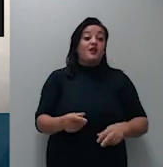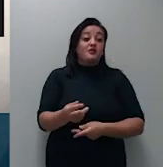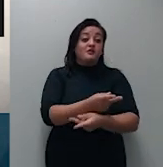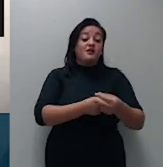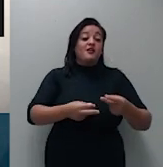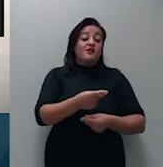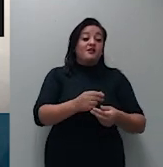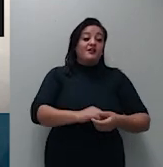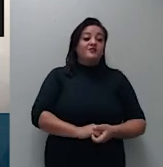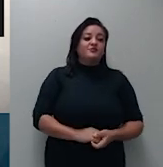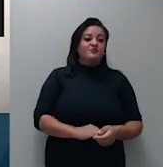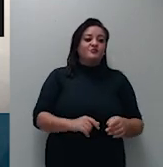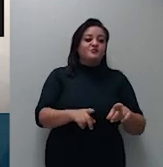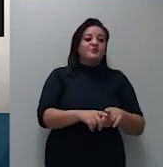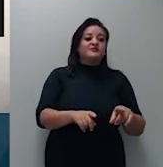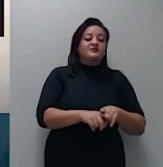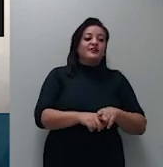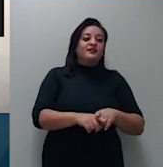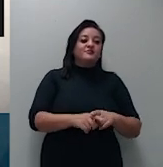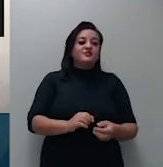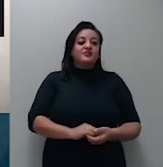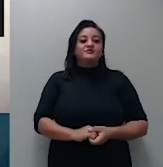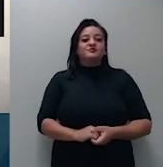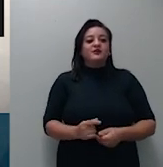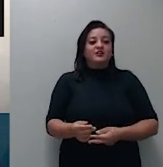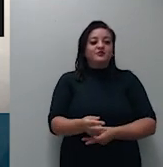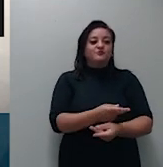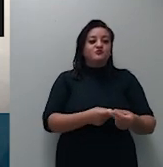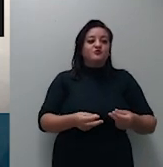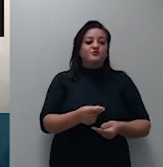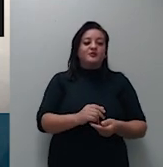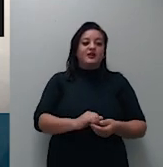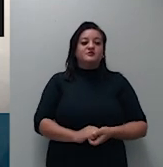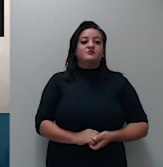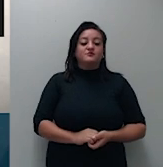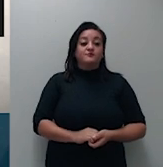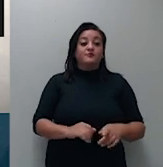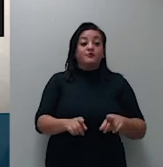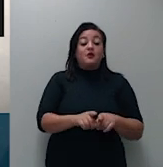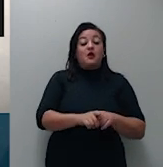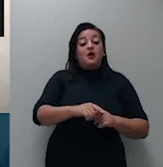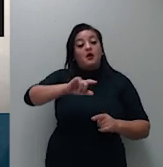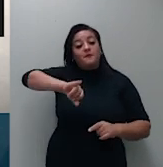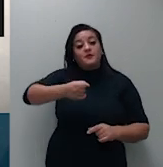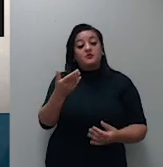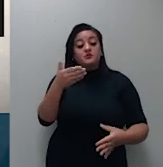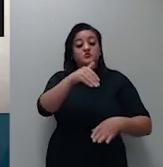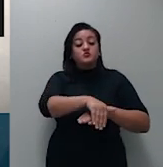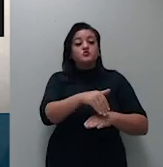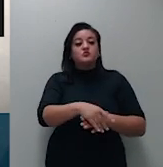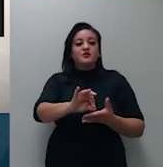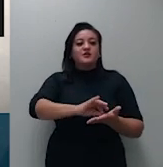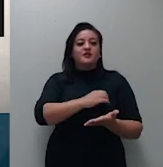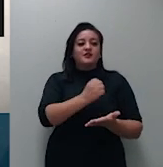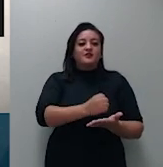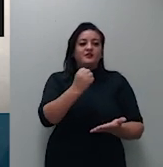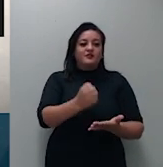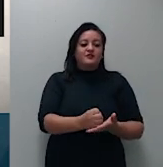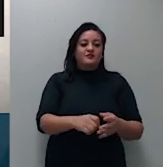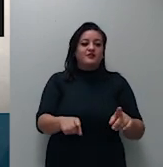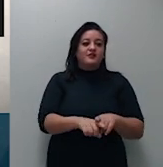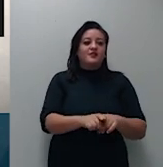Esse é o precedente relatoria do ministro Cueva a possibilidade de inclusão nos